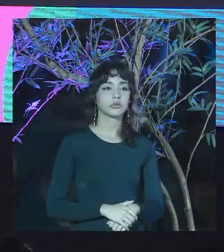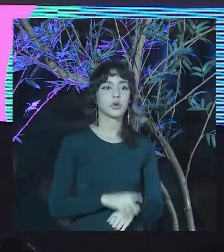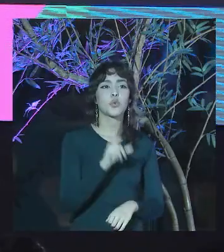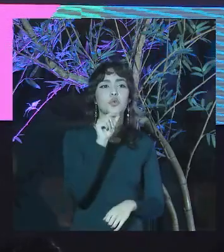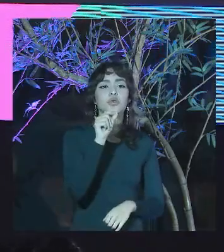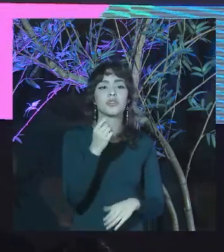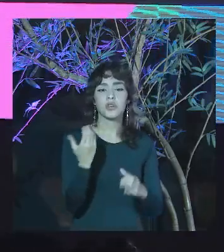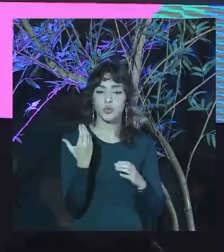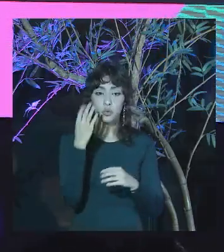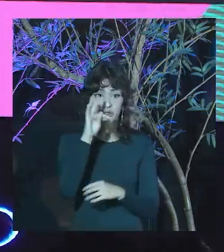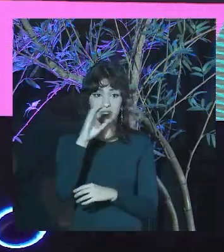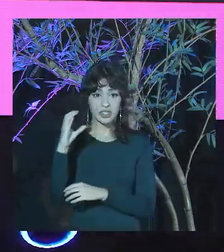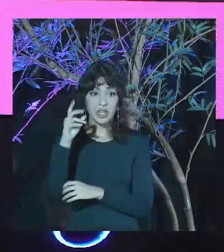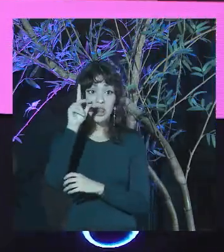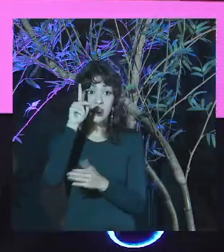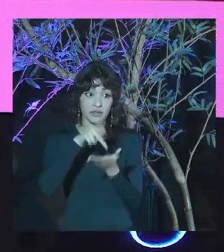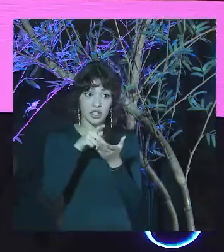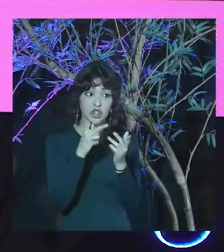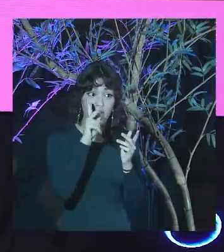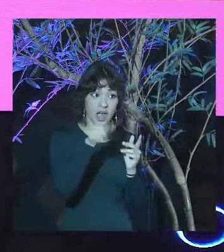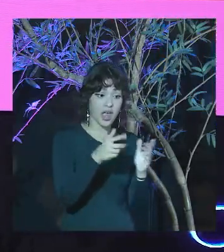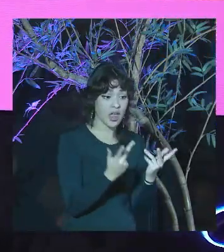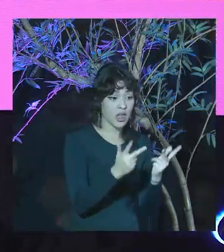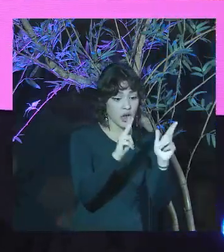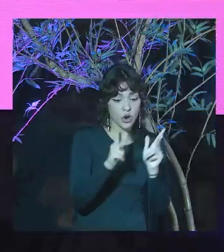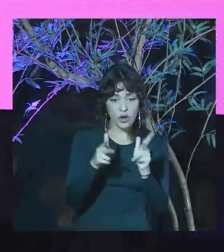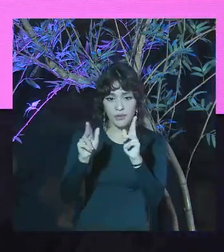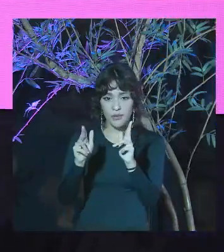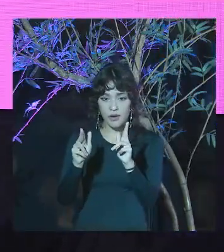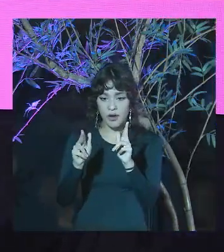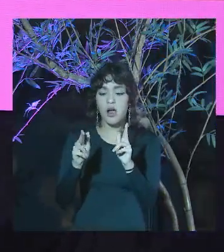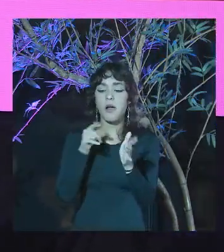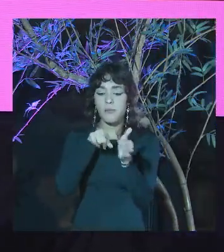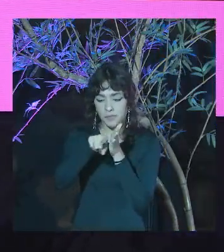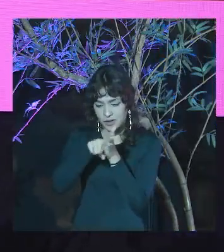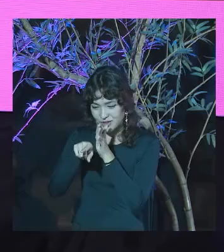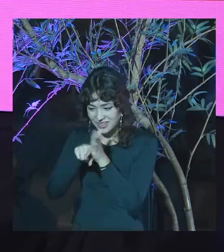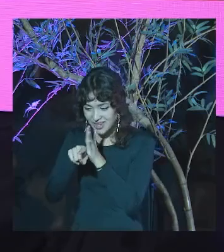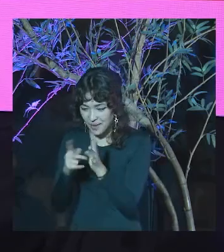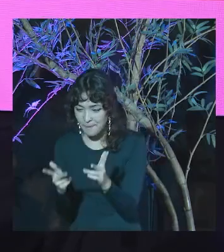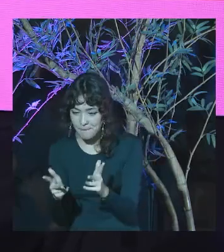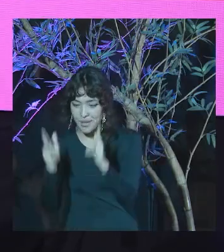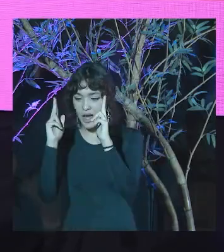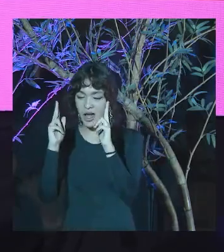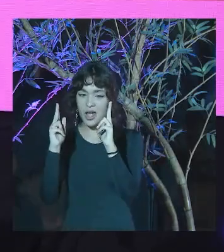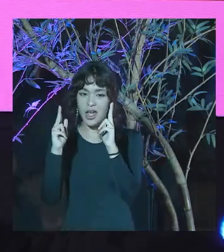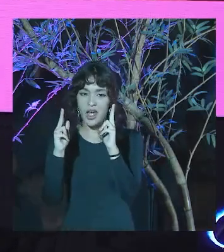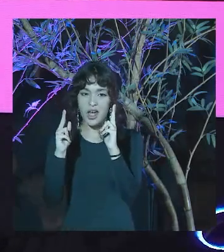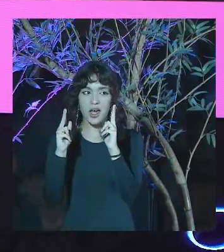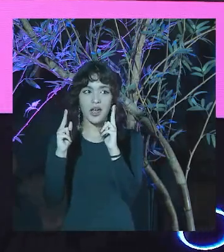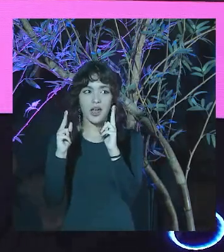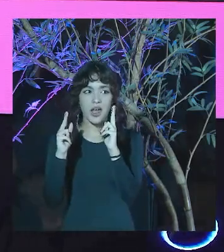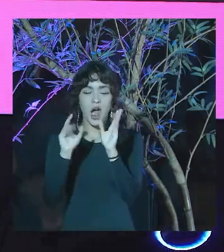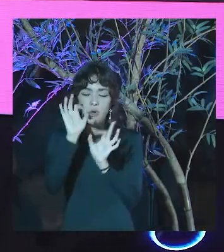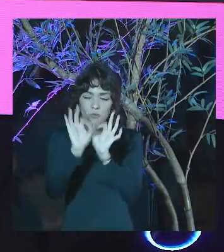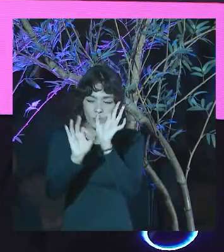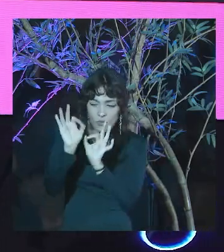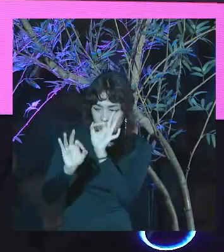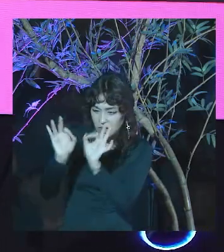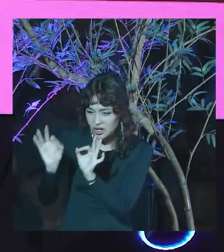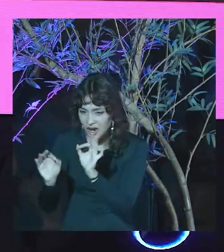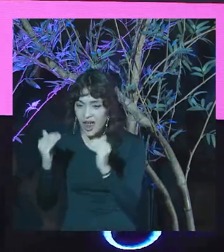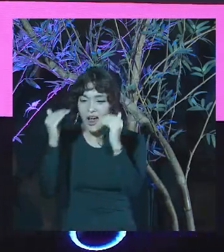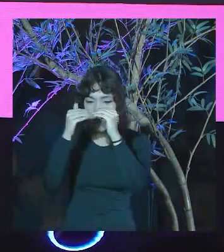foi um recorte da verdade. Vocês pegaram um pedaço do que vocês conseguiram pesquisar, limparam aquilo de uma maneira que